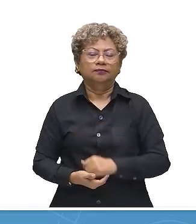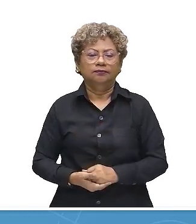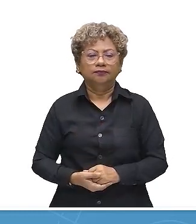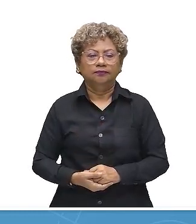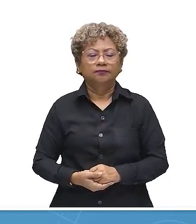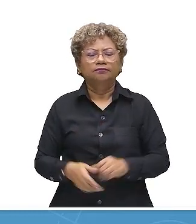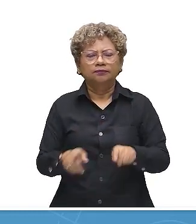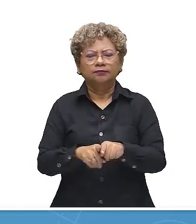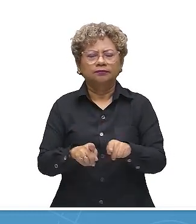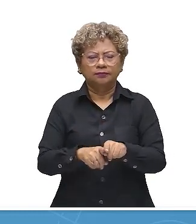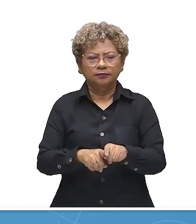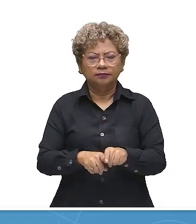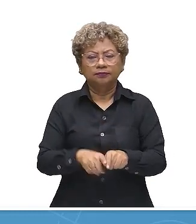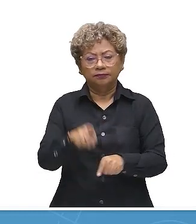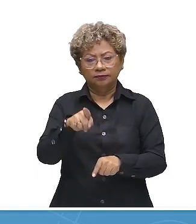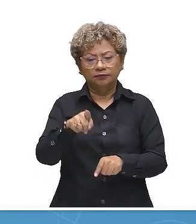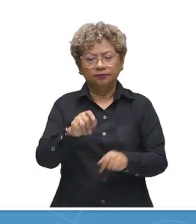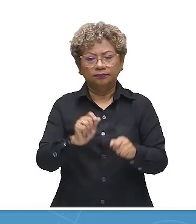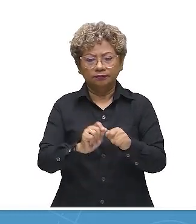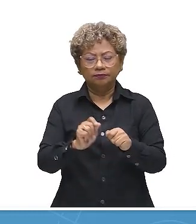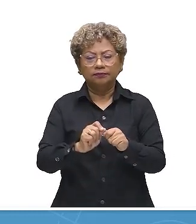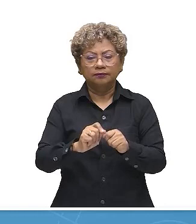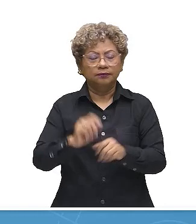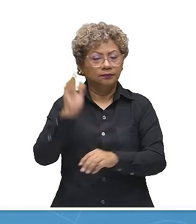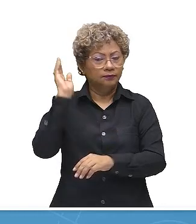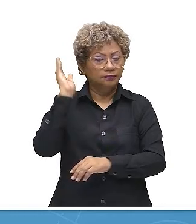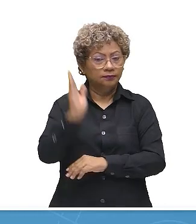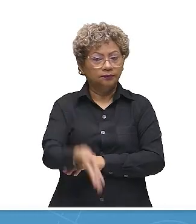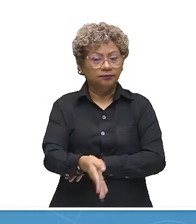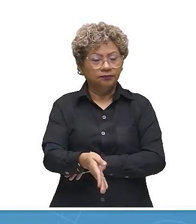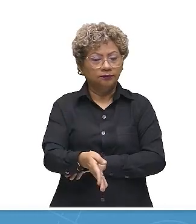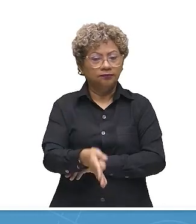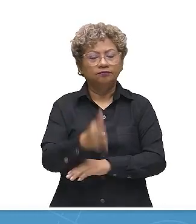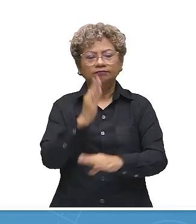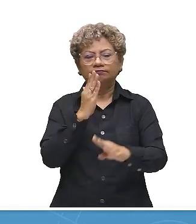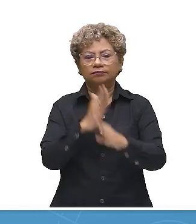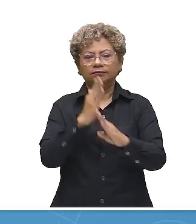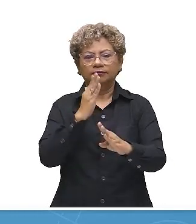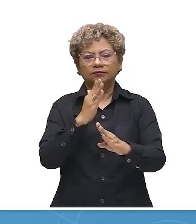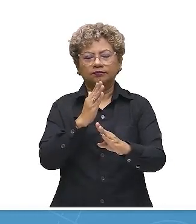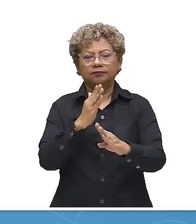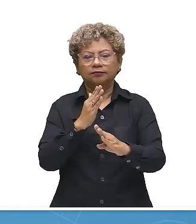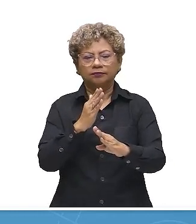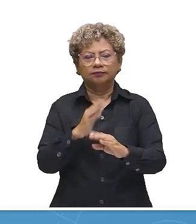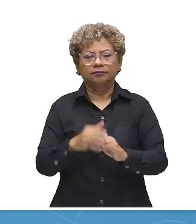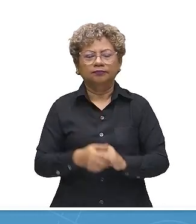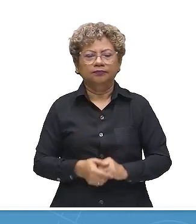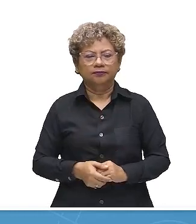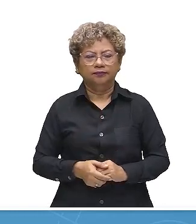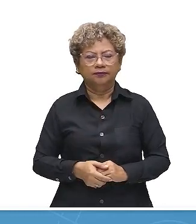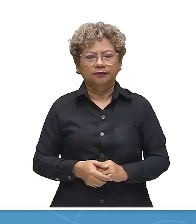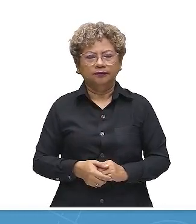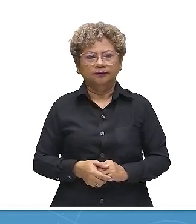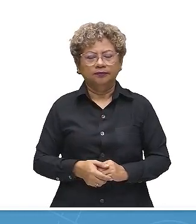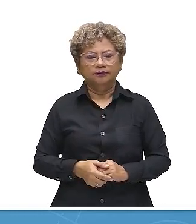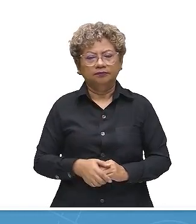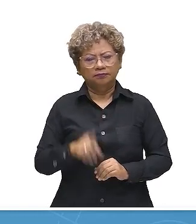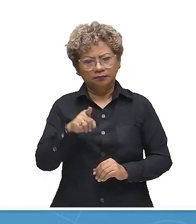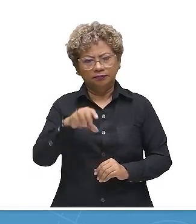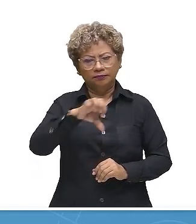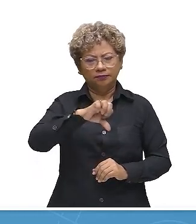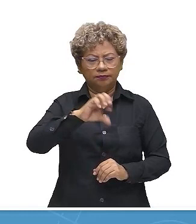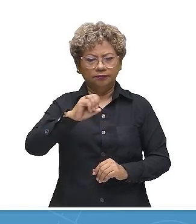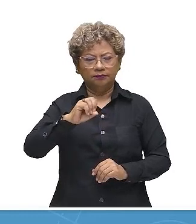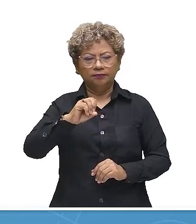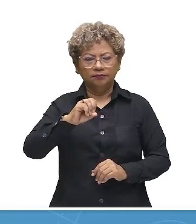outra forma aqui de você simplificar esse, também você poderia fazer o seguinte, olha só, cancela o 0 aqui